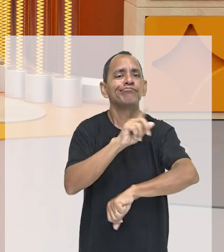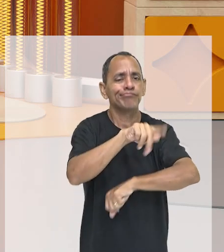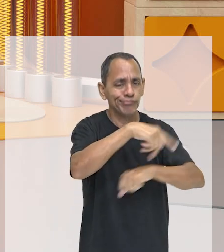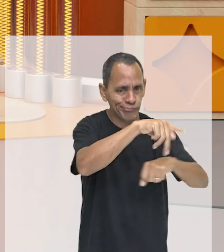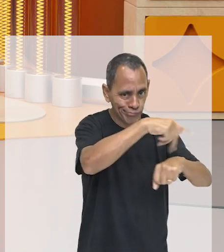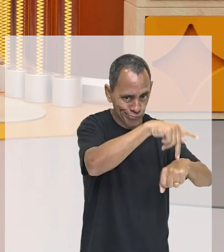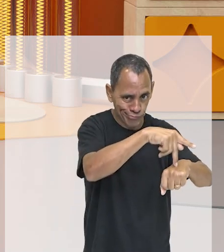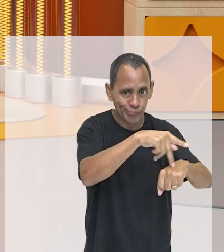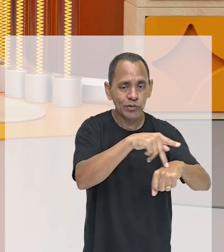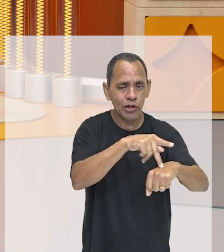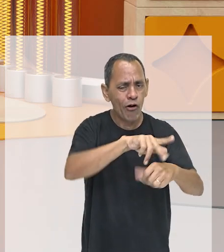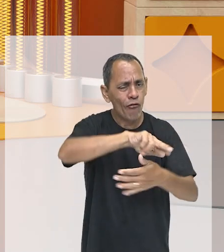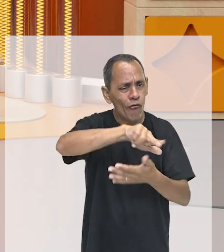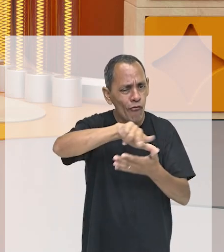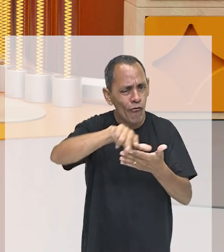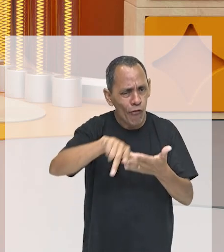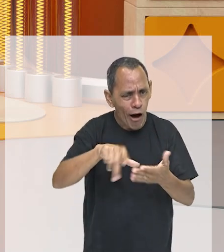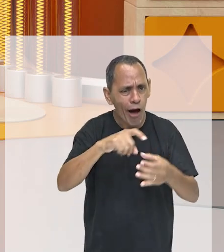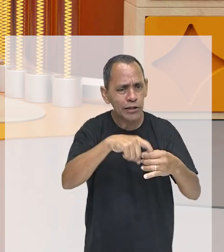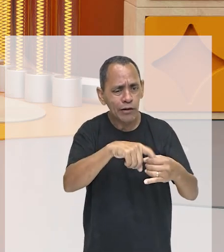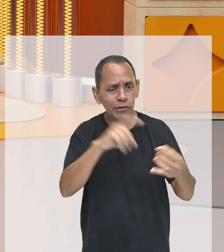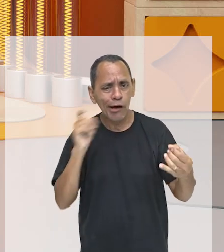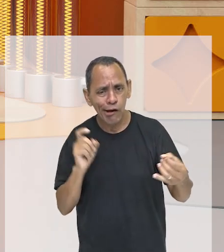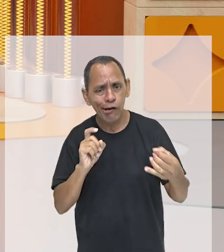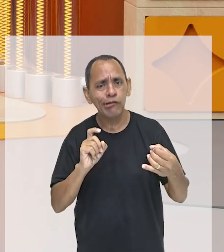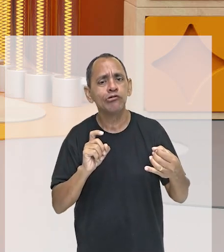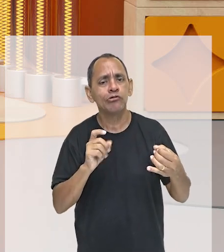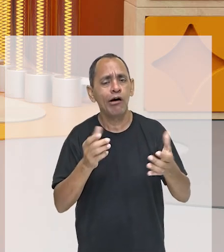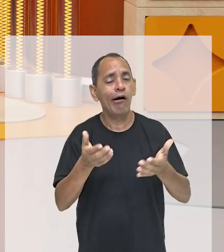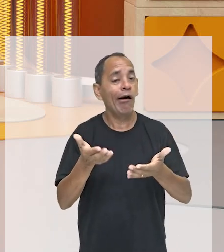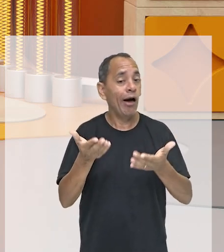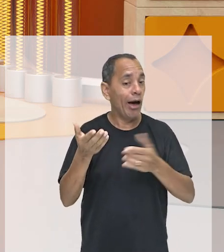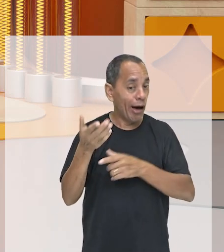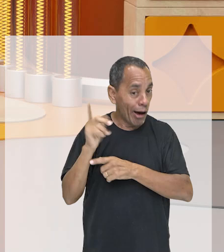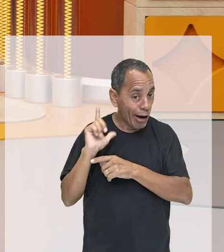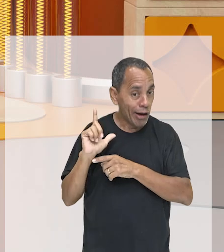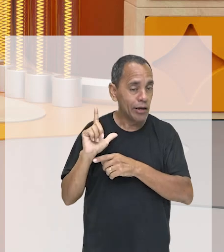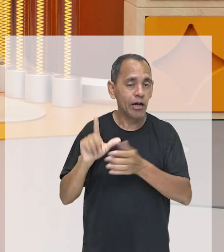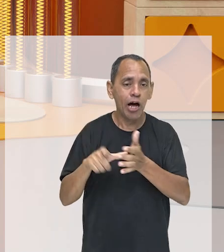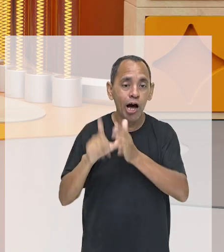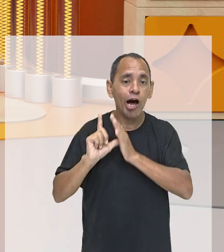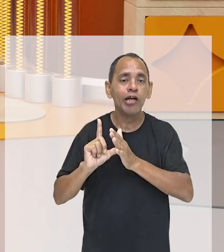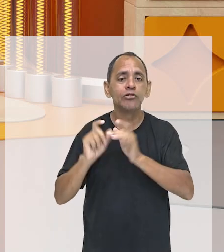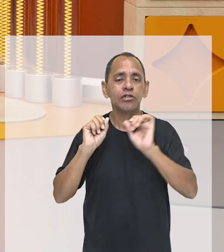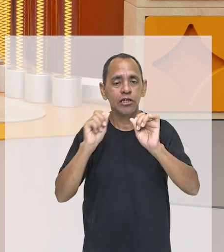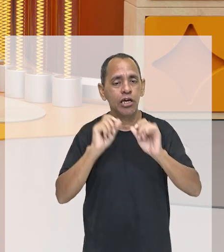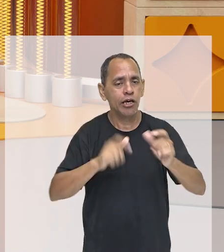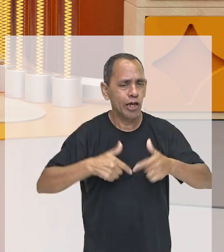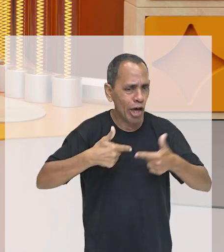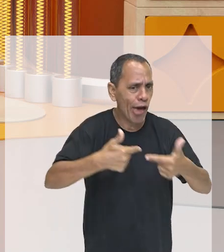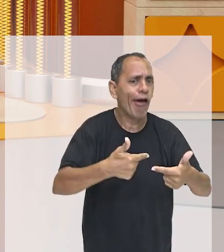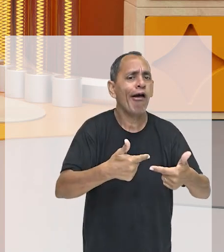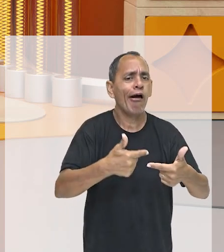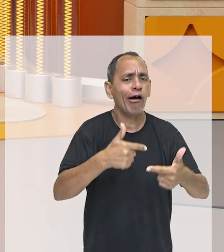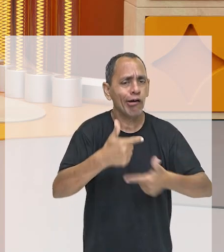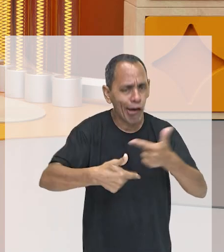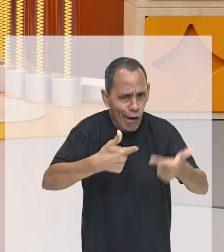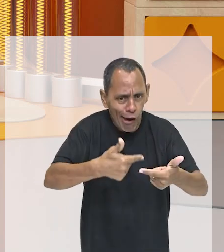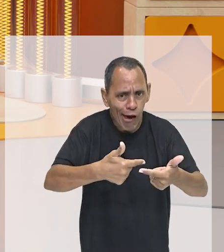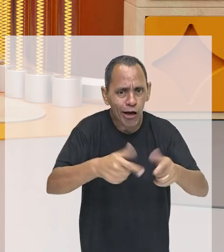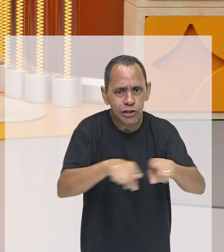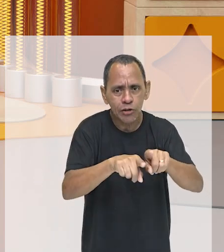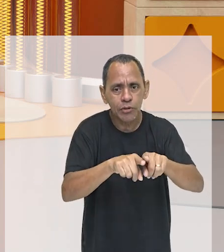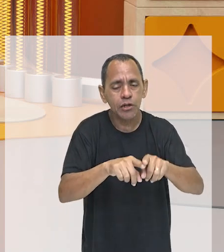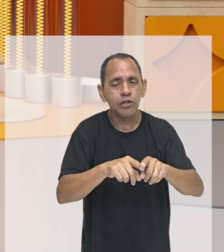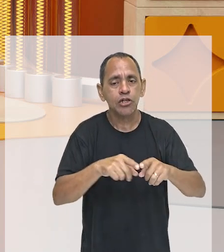muitos deles estavam saindo de guerras, estavam saindo de conflitos, teriam que se reestruturar